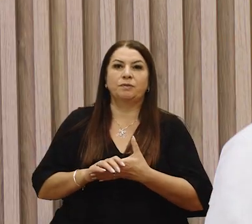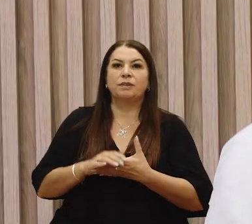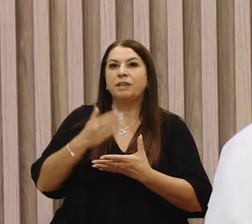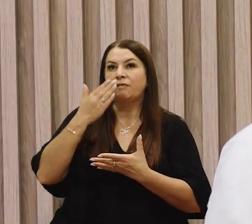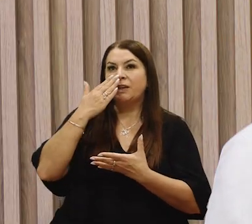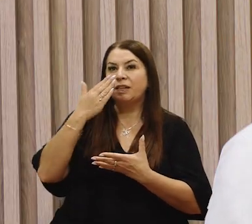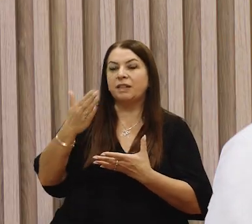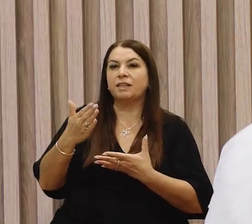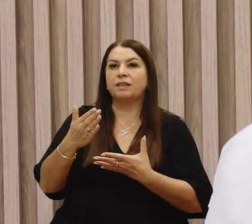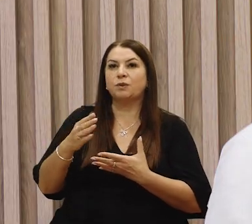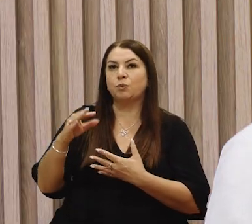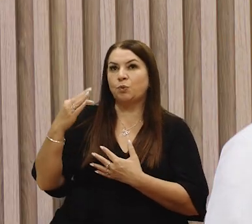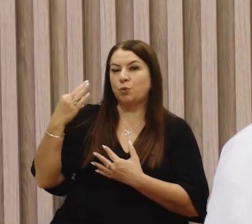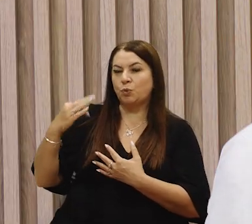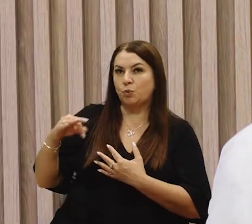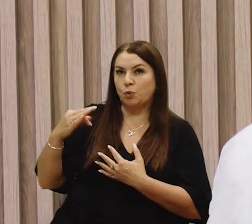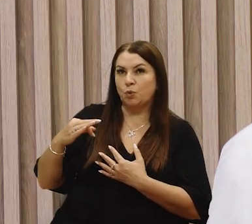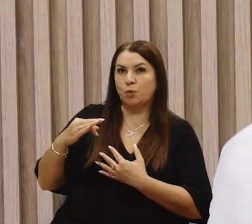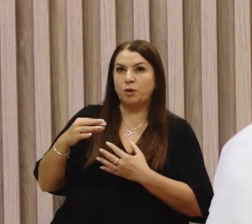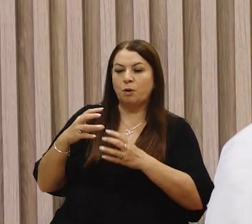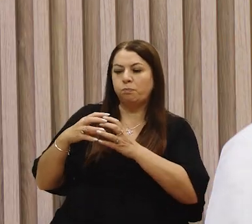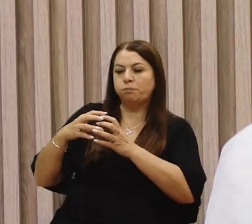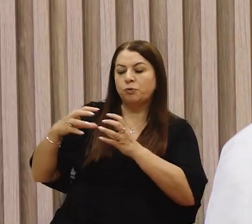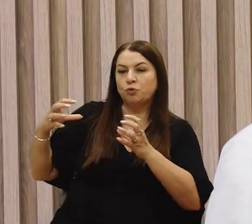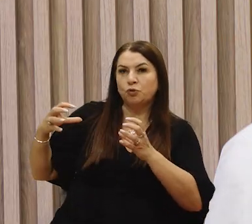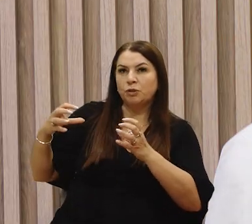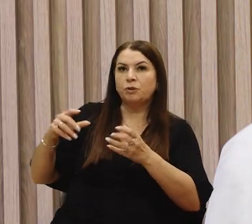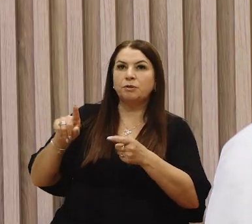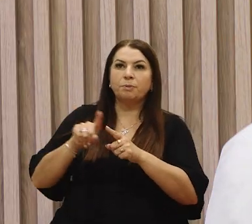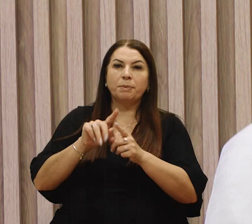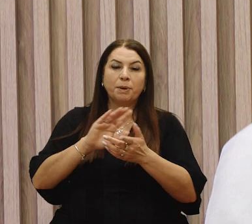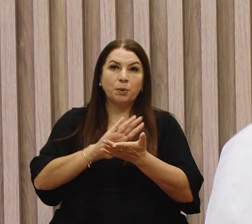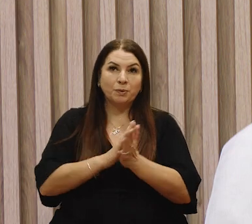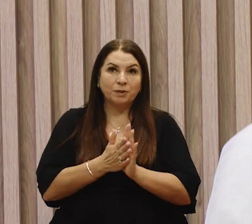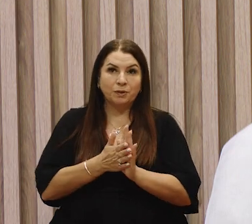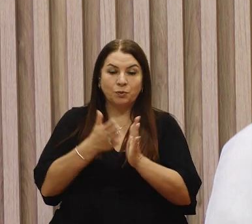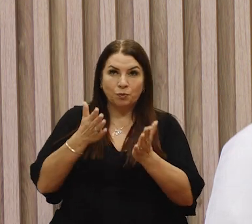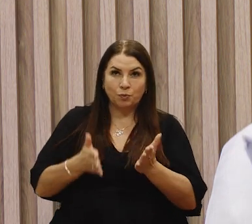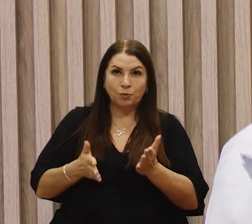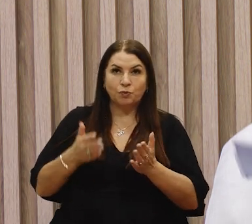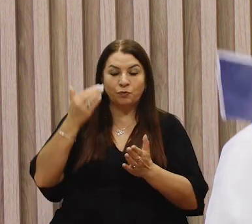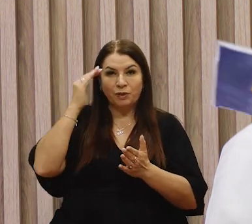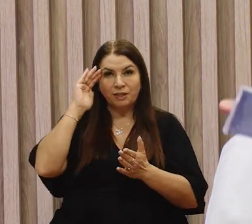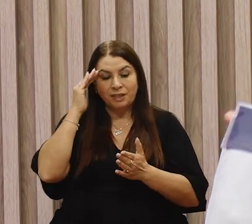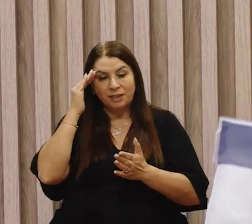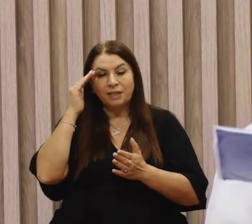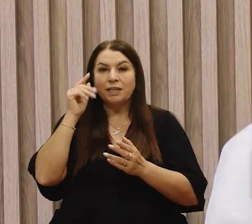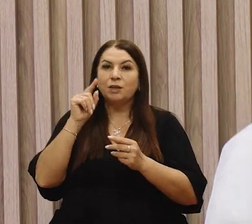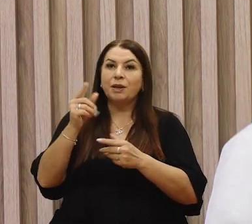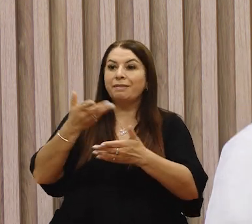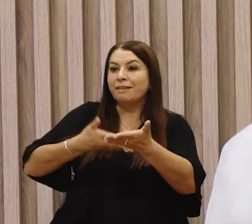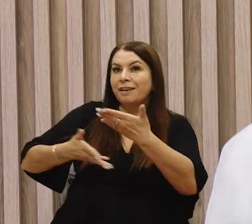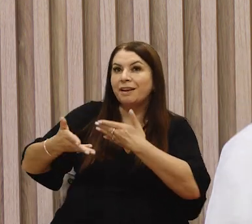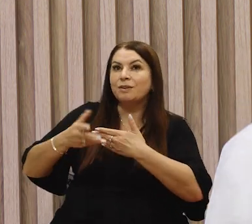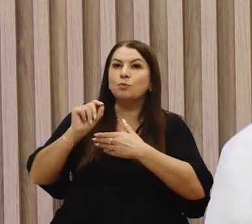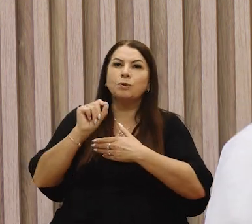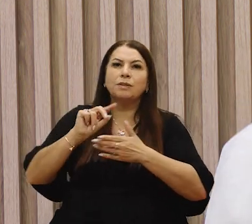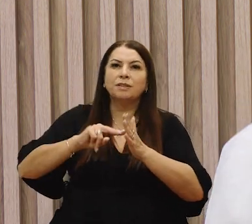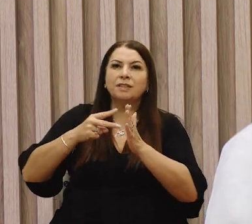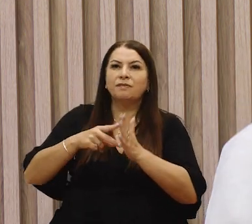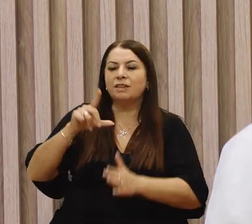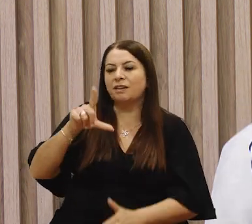enfrentando dor, inchaço e até preconceito. Hoje nós vamos entendendo entre elas o que é o lipedema,